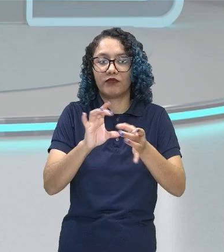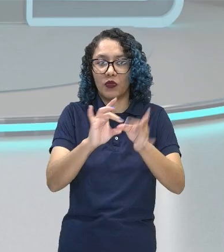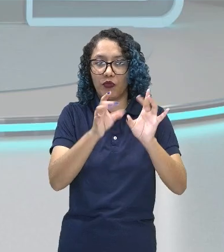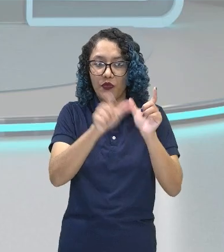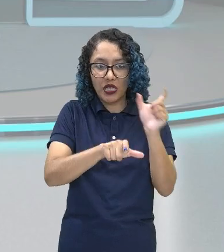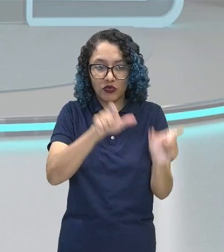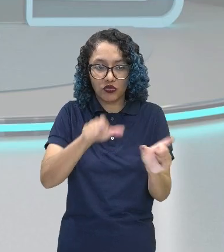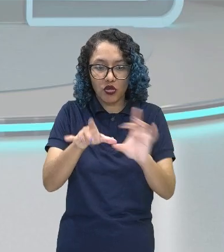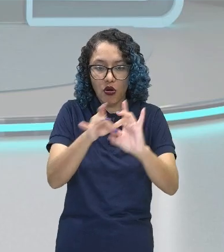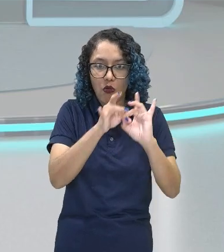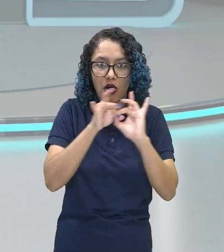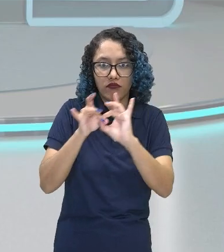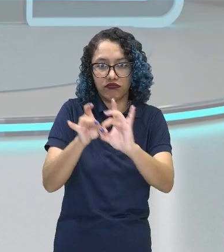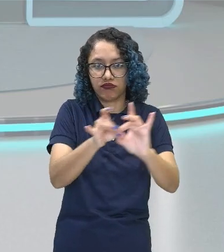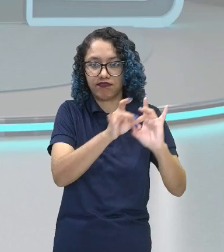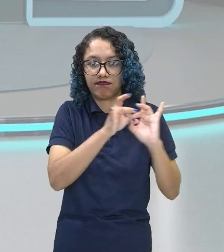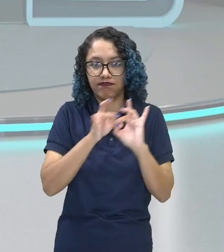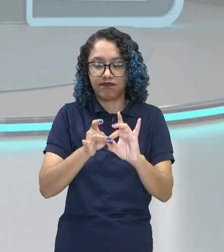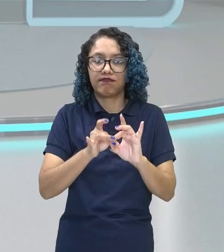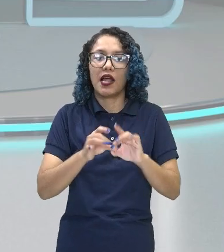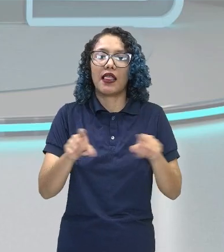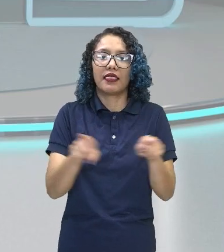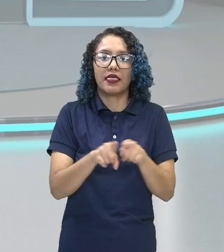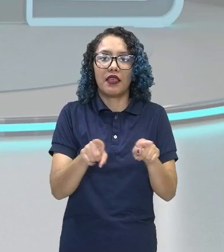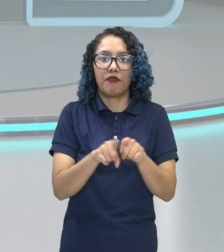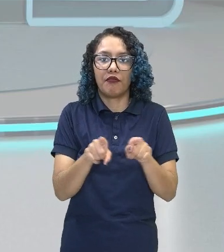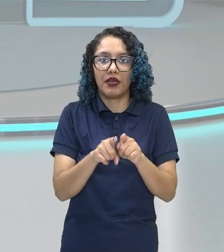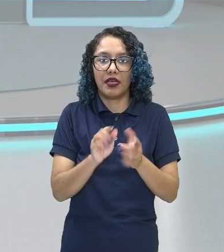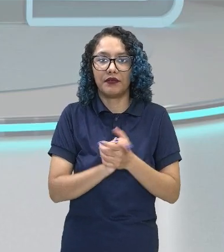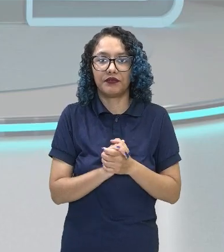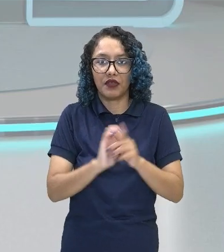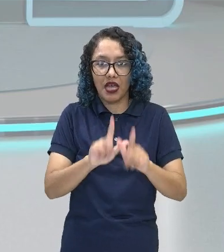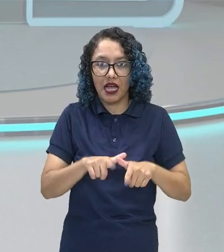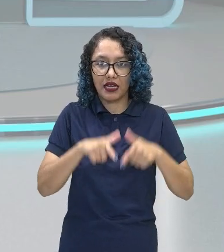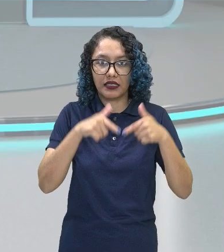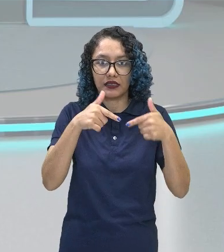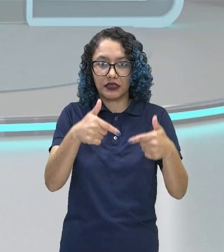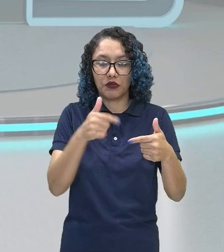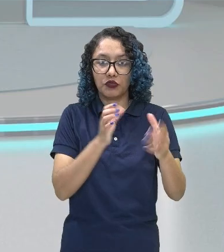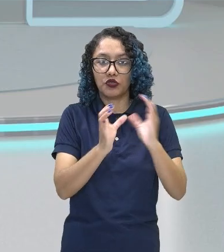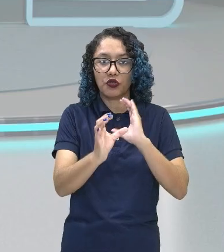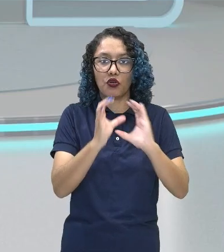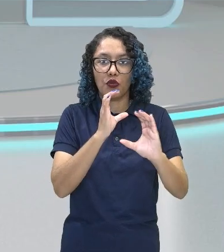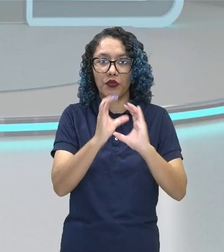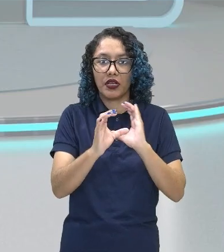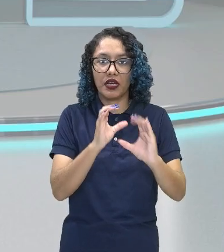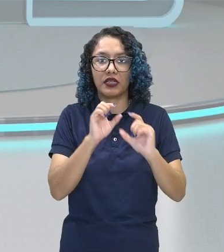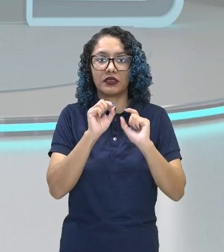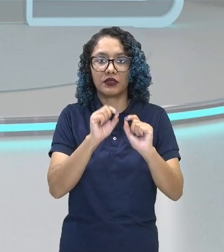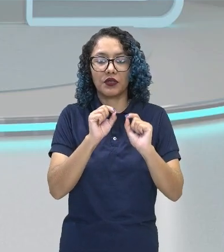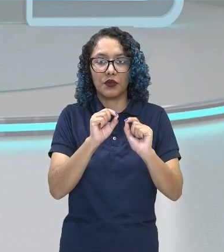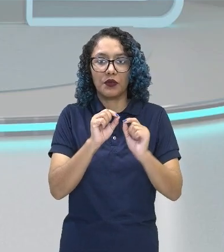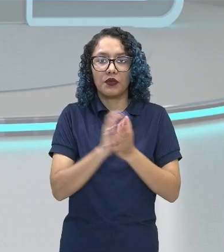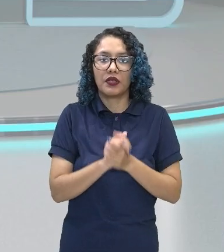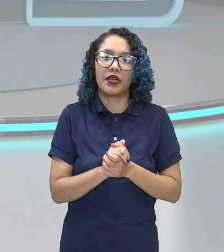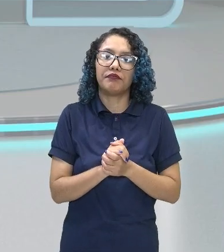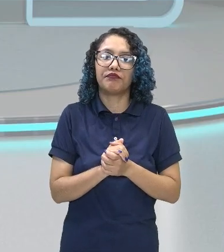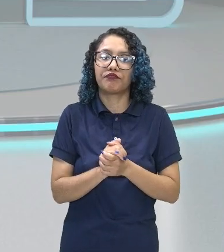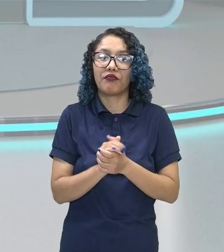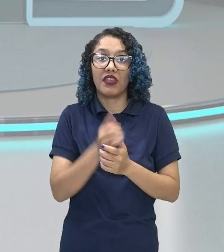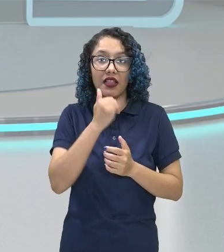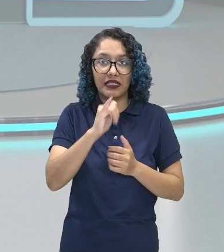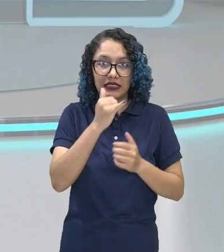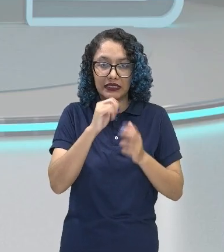pessoas. 5, ação de pôr em comunicação dois circuitos ou redes de